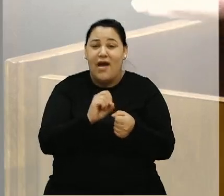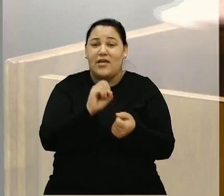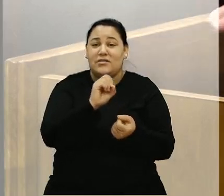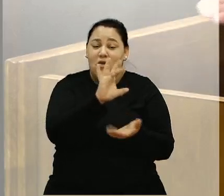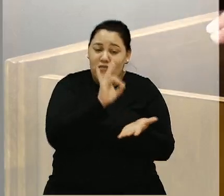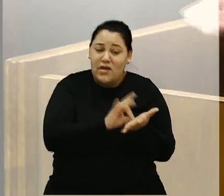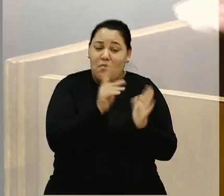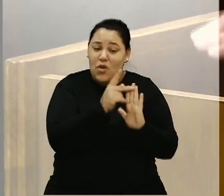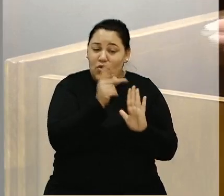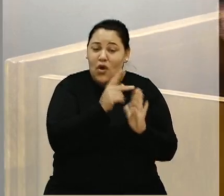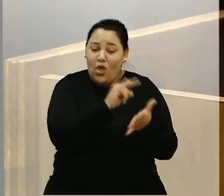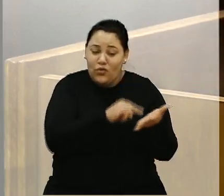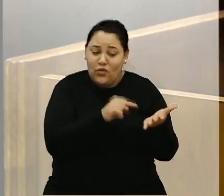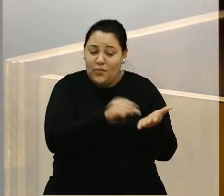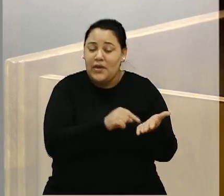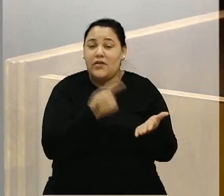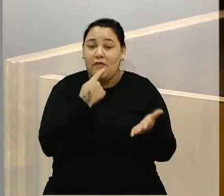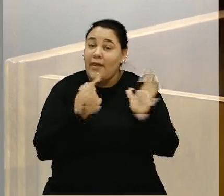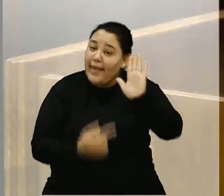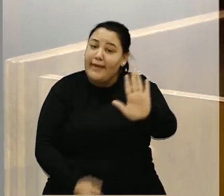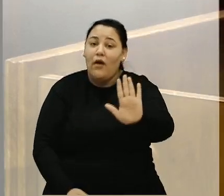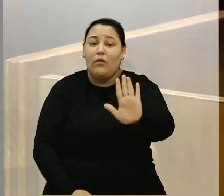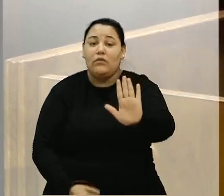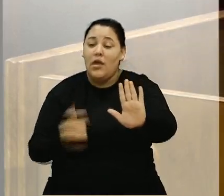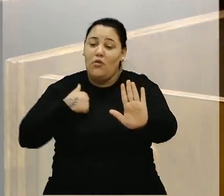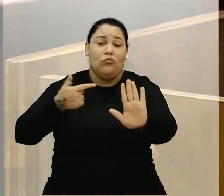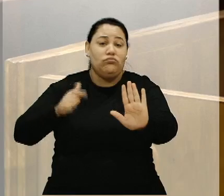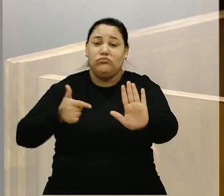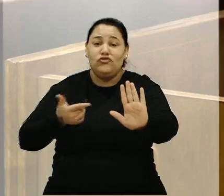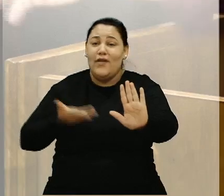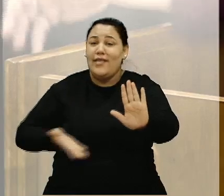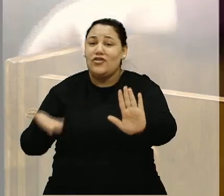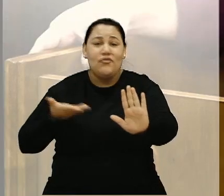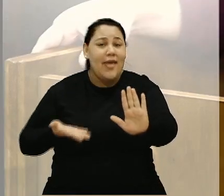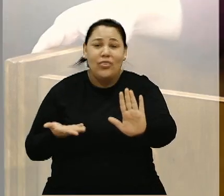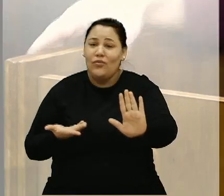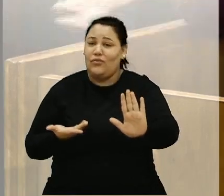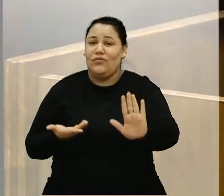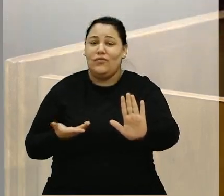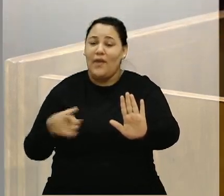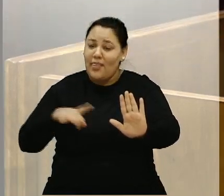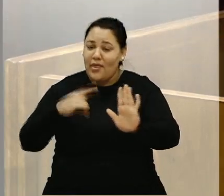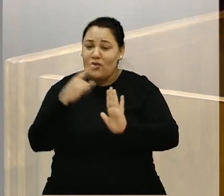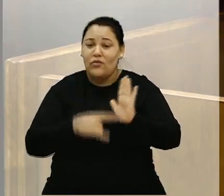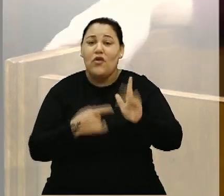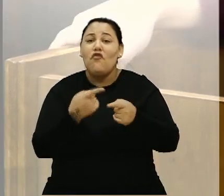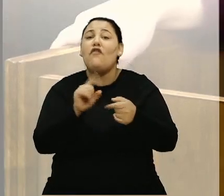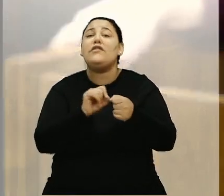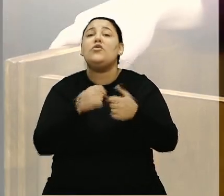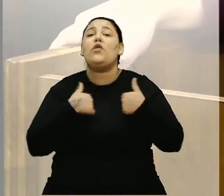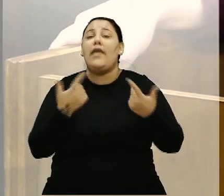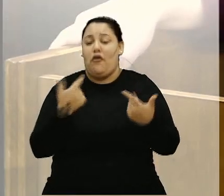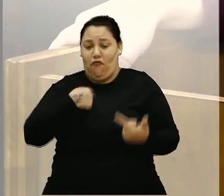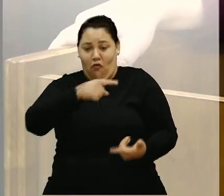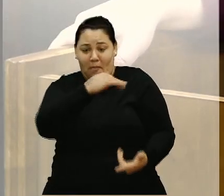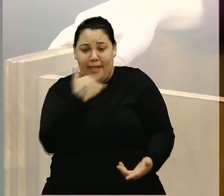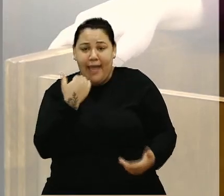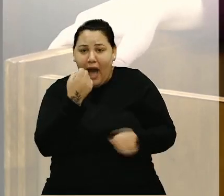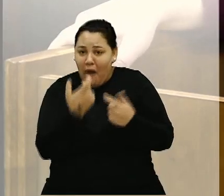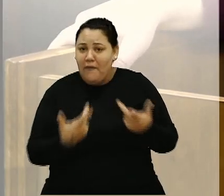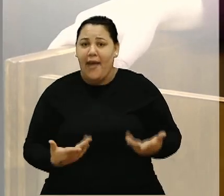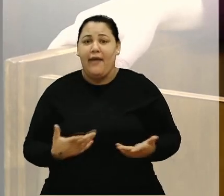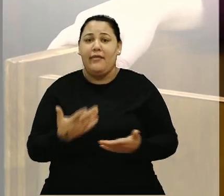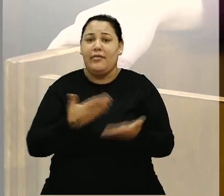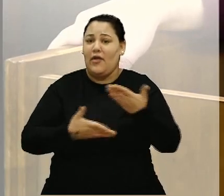fui atendido. Mas qual? Não, tô com o documento. Eu vou fazer o quê? Vou matar o cara? Se não me atende,